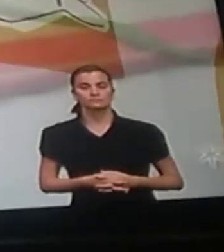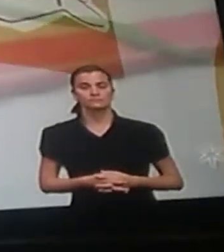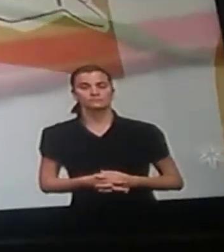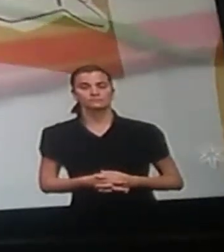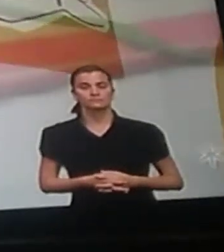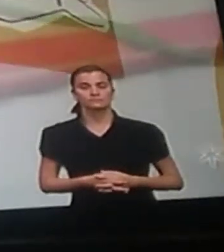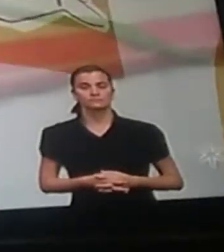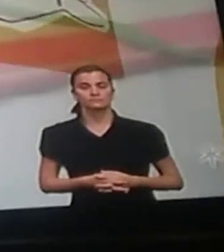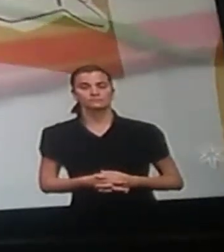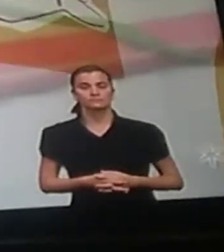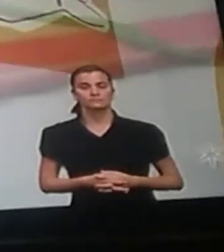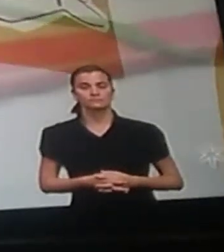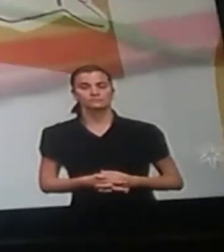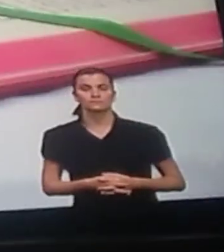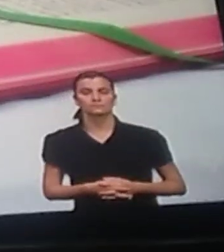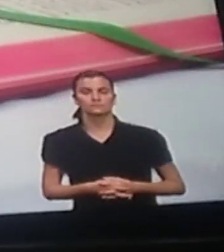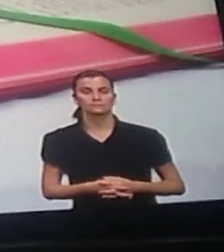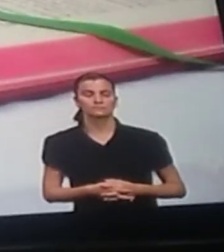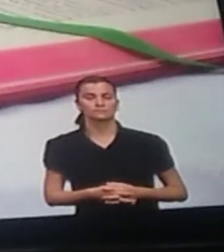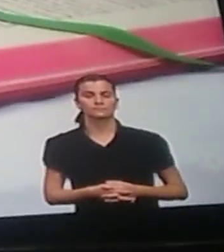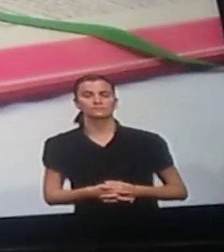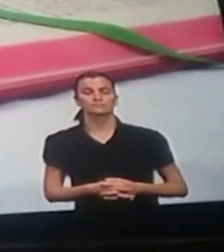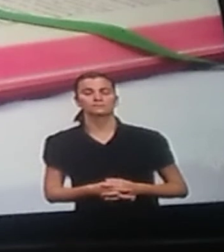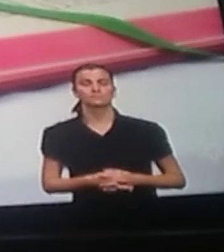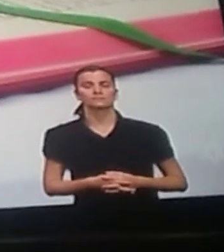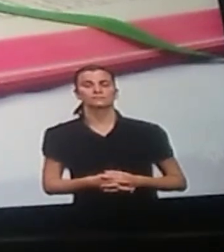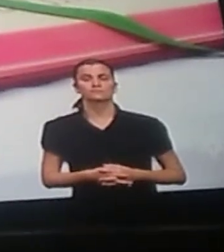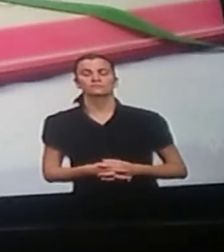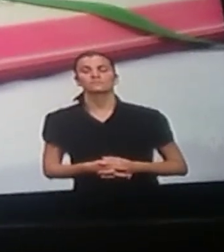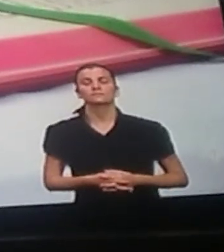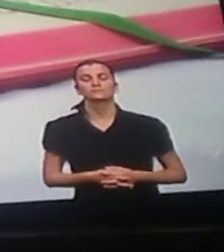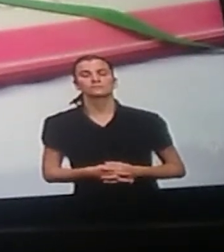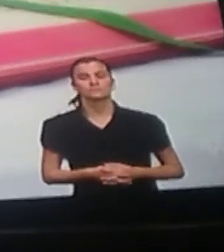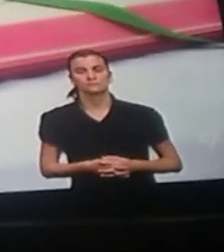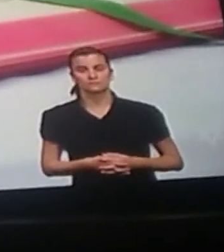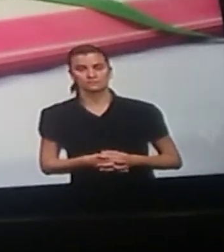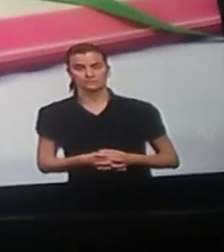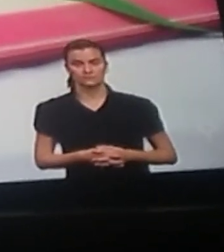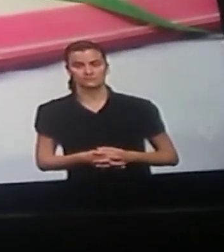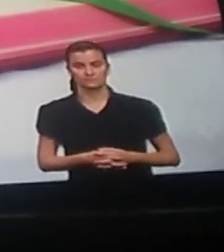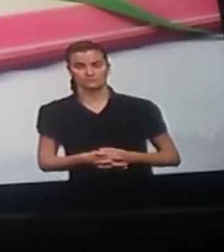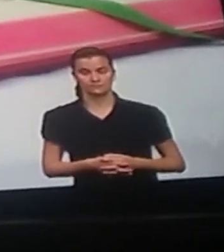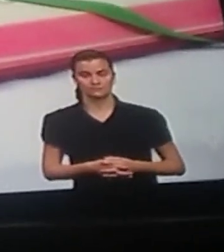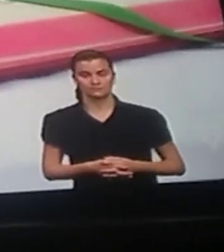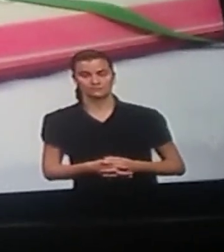Deus, Cristo, palavra de Deus.